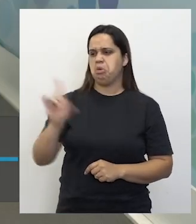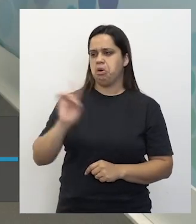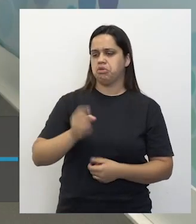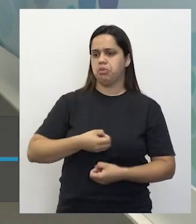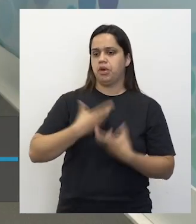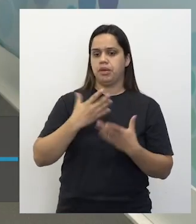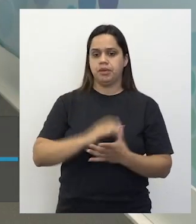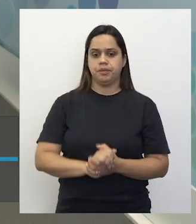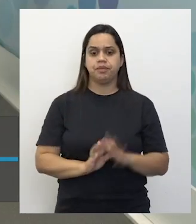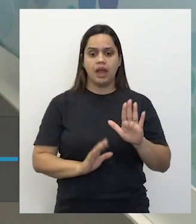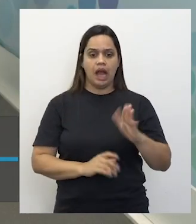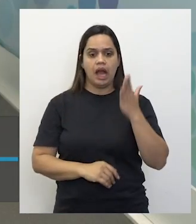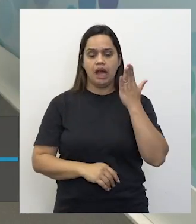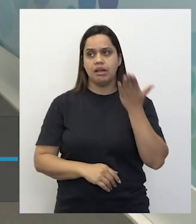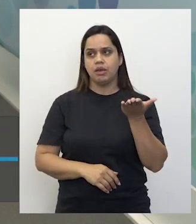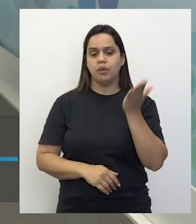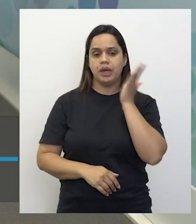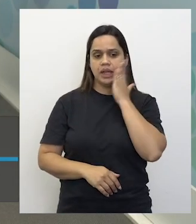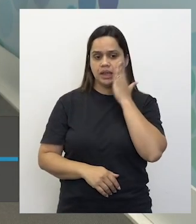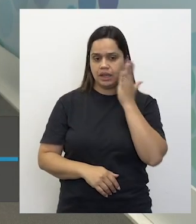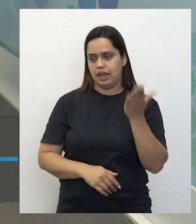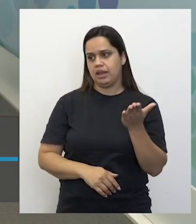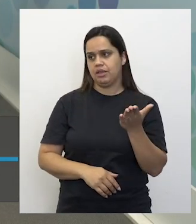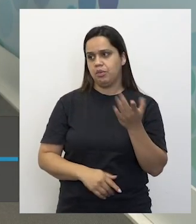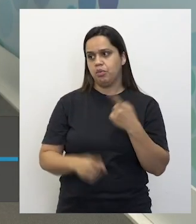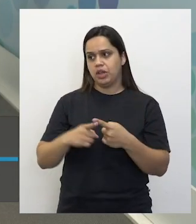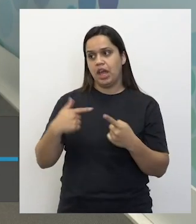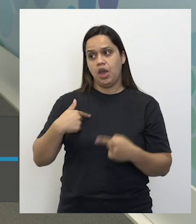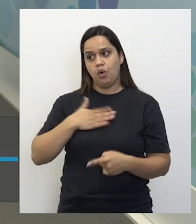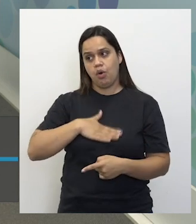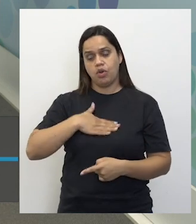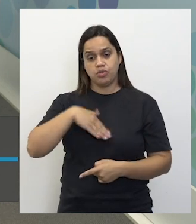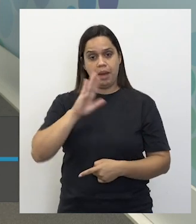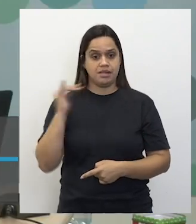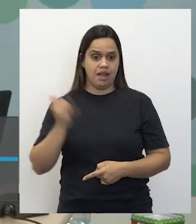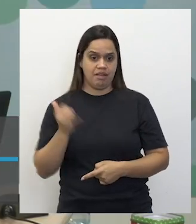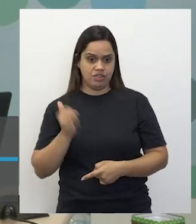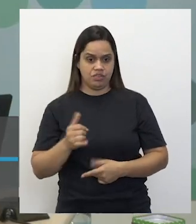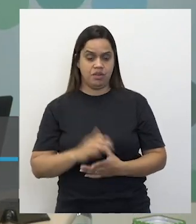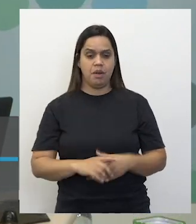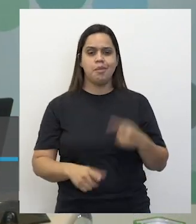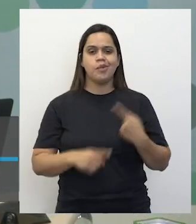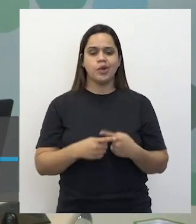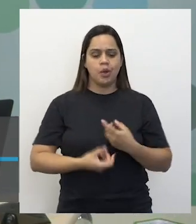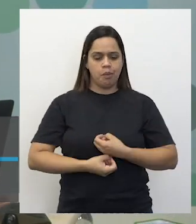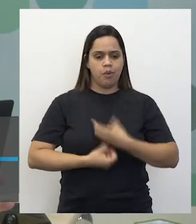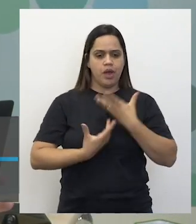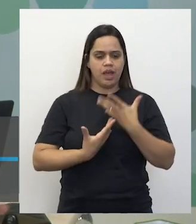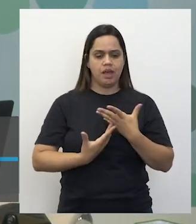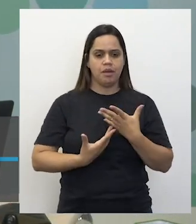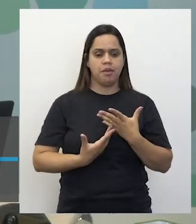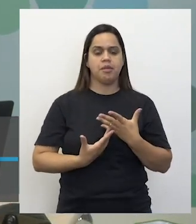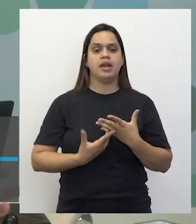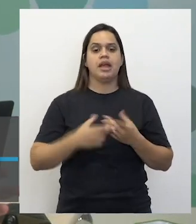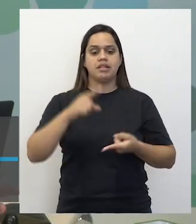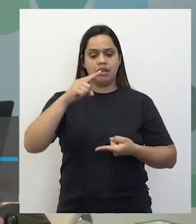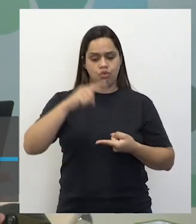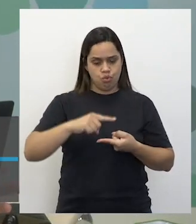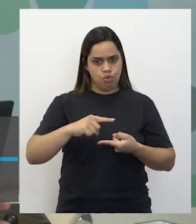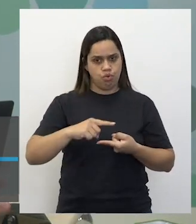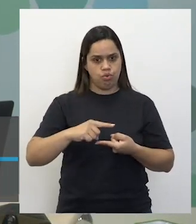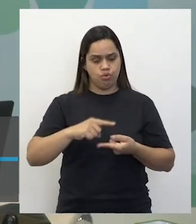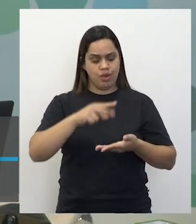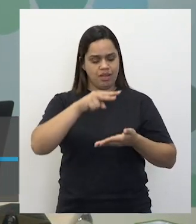Eu entendo, porque assim, eu gosto muito mais de narrativas. E o poema, você tem que sentar e, assim, apesar dele ser curto, você tem que